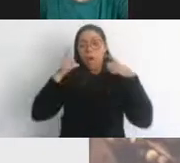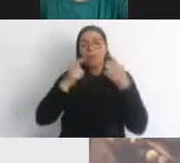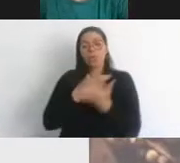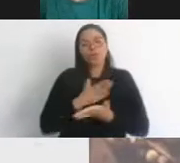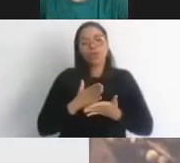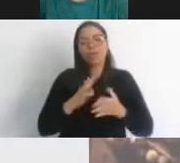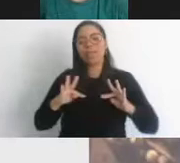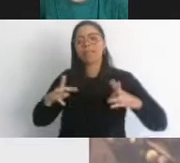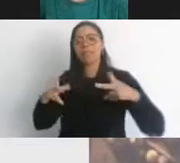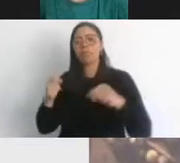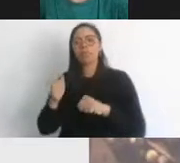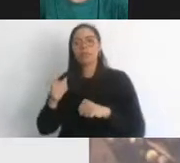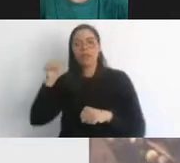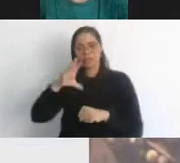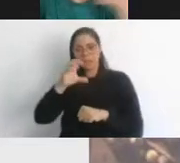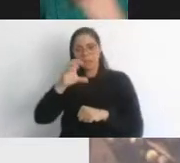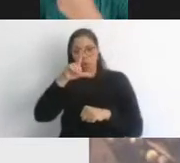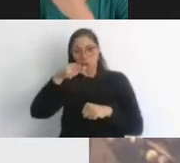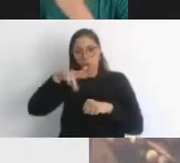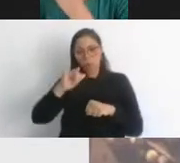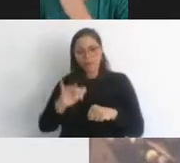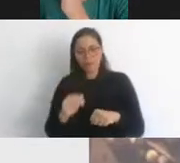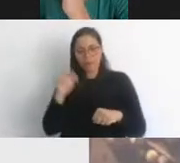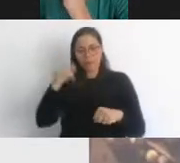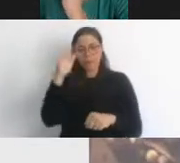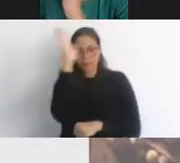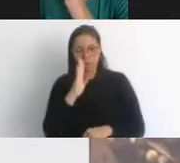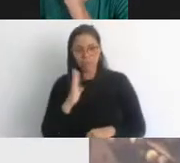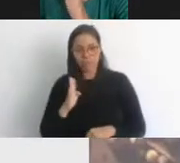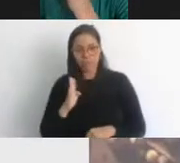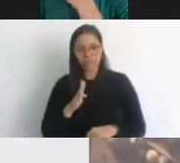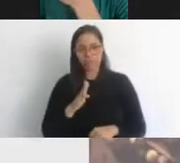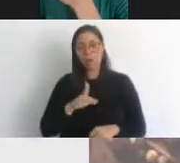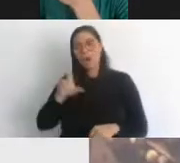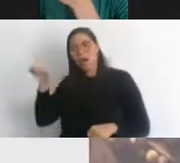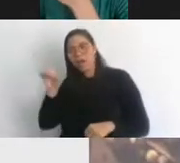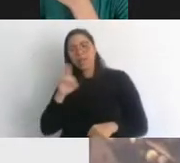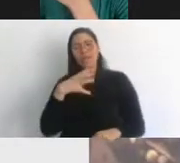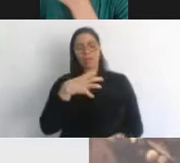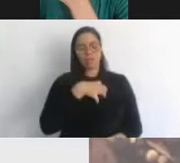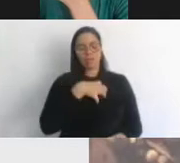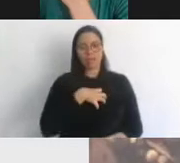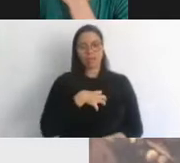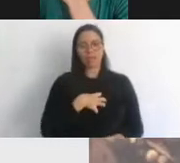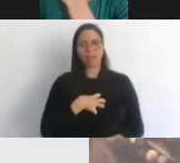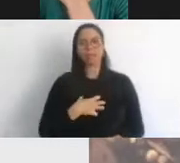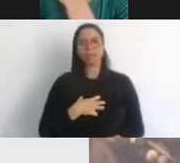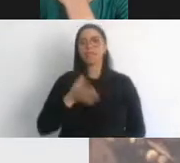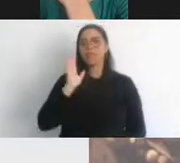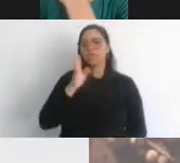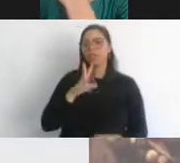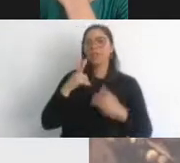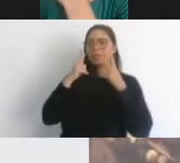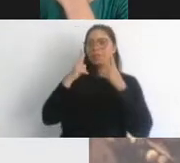processo de colonização do Brasil nesse litoral baiano nessa faixa de eleitoral que não é curta né vocês devem já ter visto meu